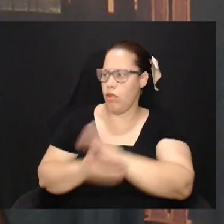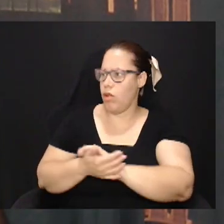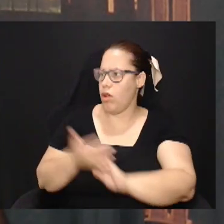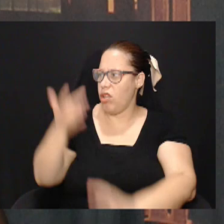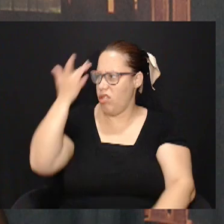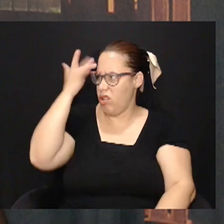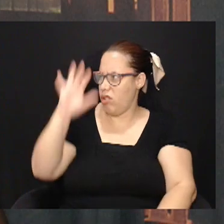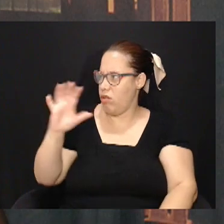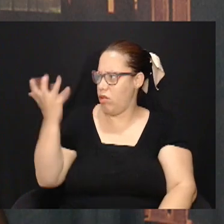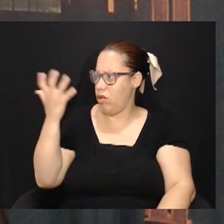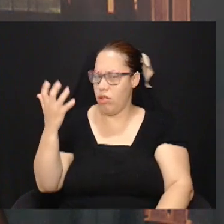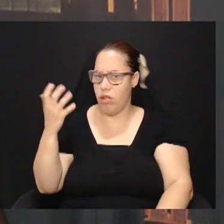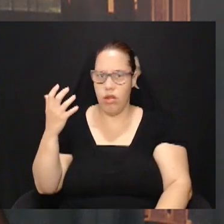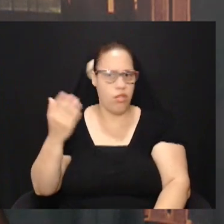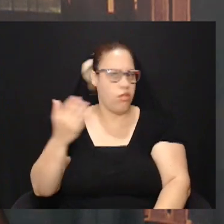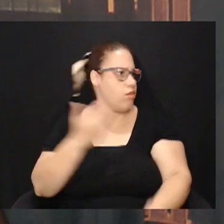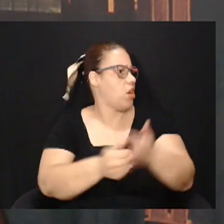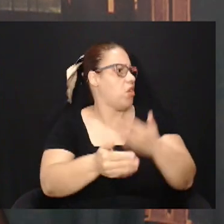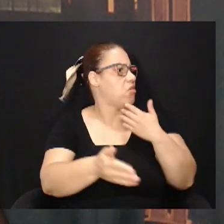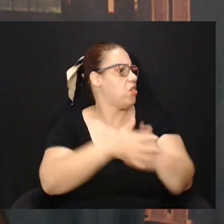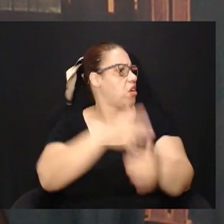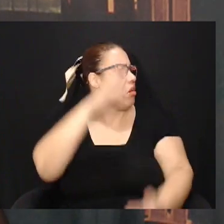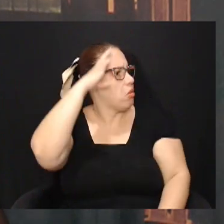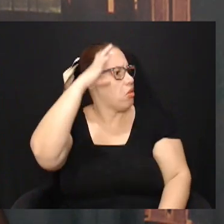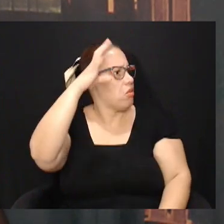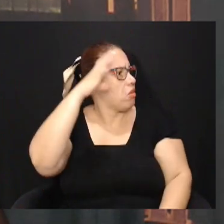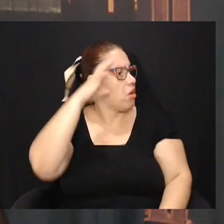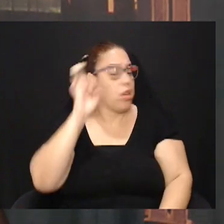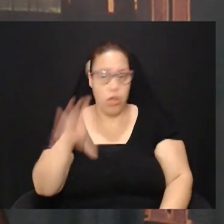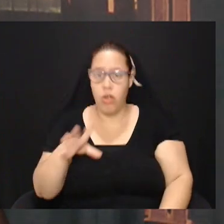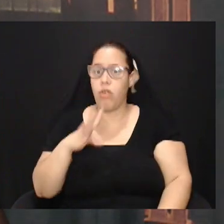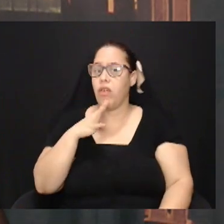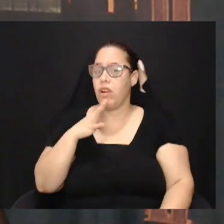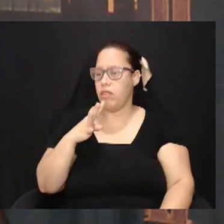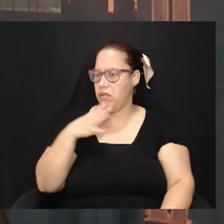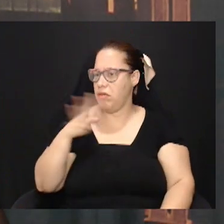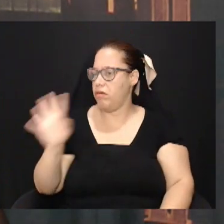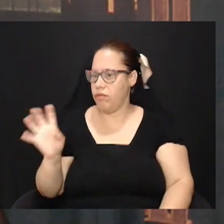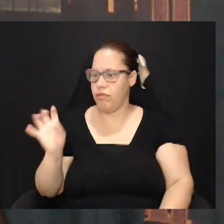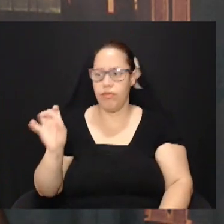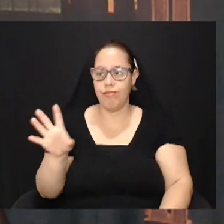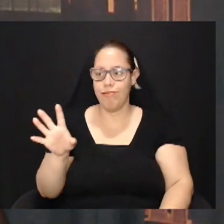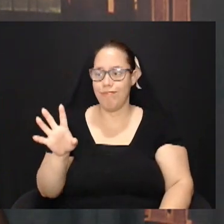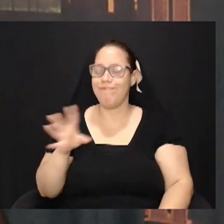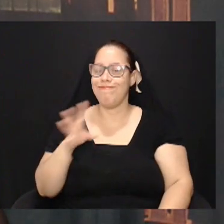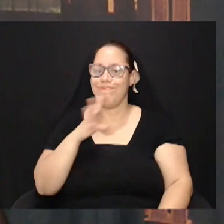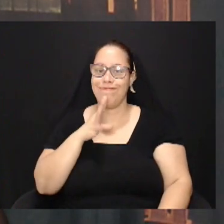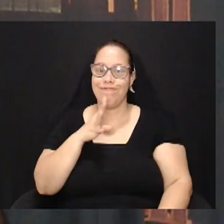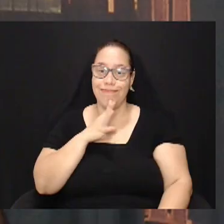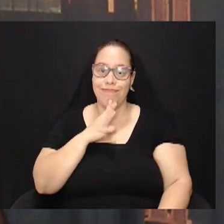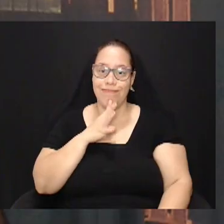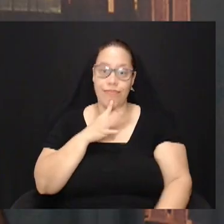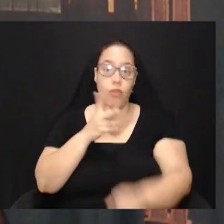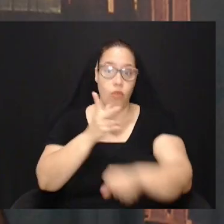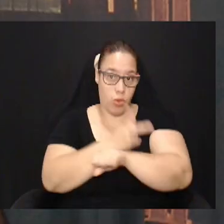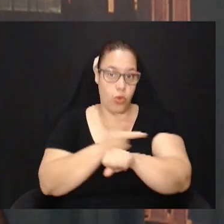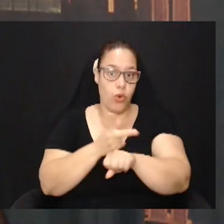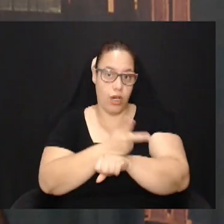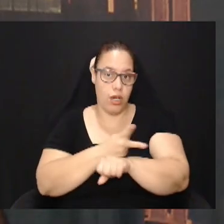a menor ideia. Exato. Eu só sei que eu conheço. Só sei que eu conheço. Muito bom. E ele falou assim, vamos procurar? E